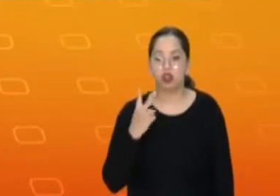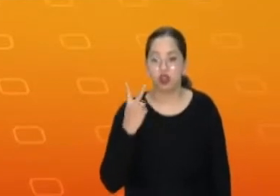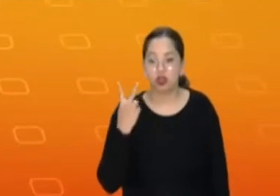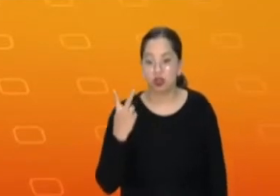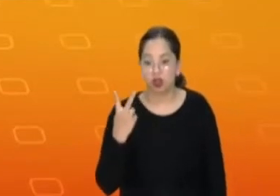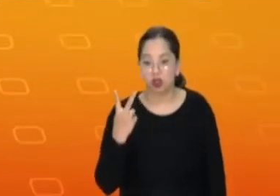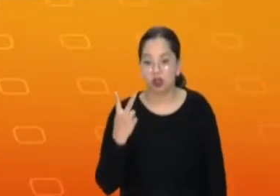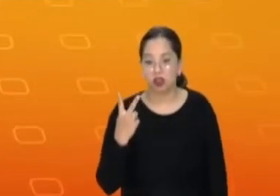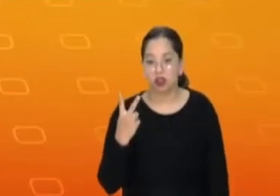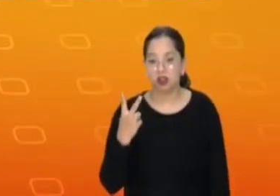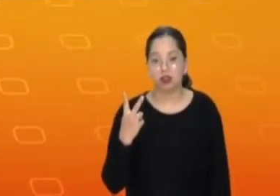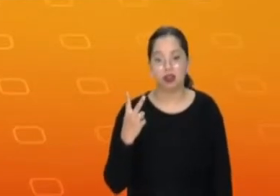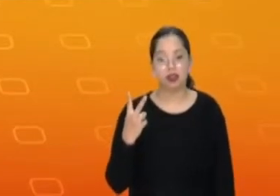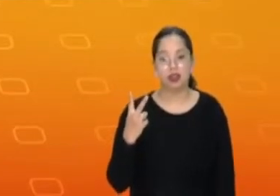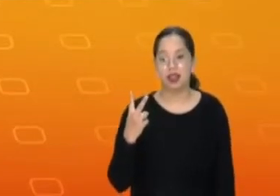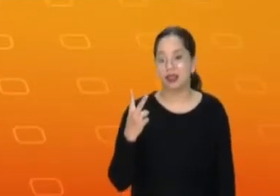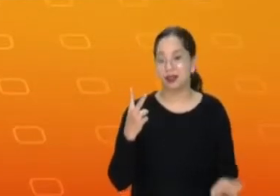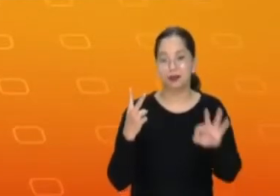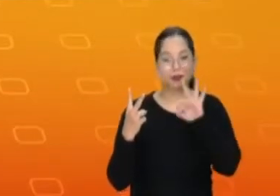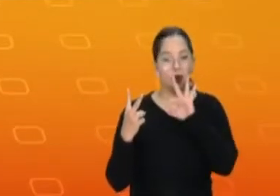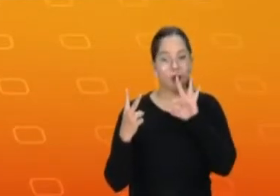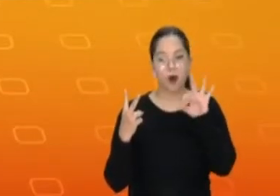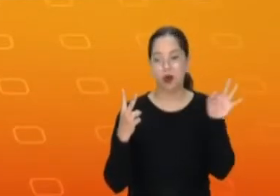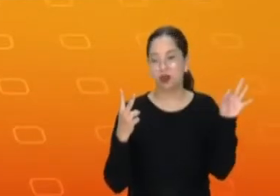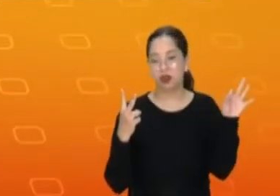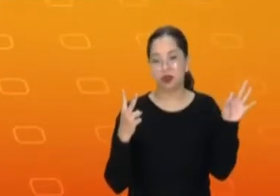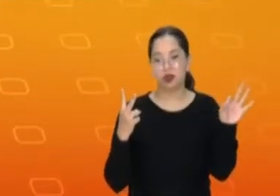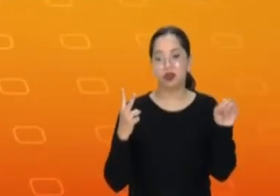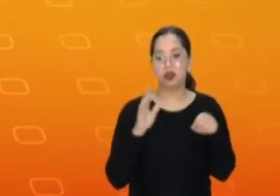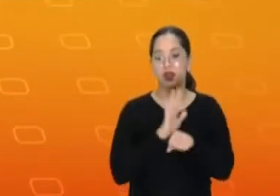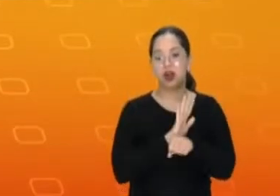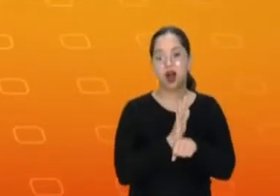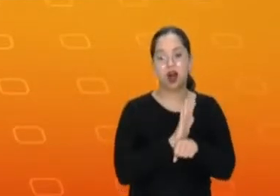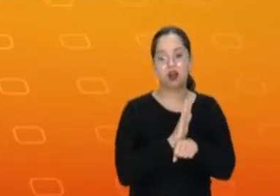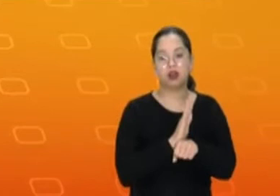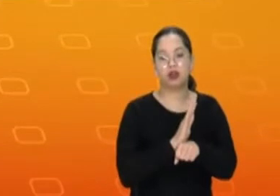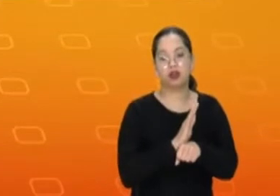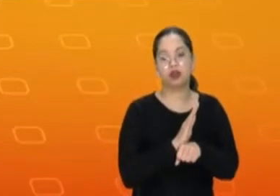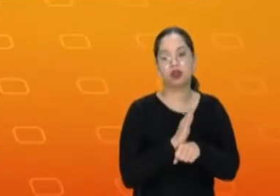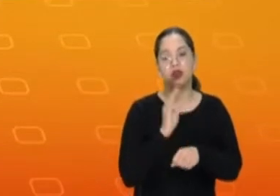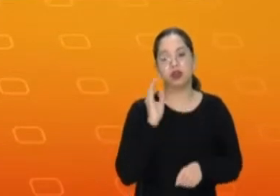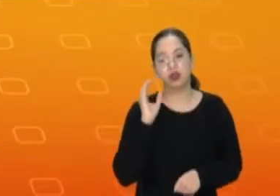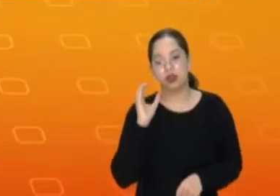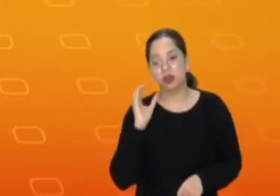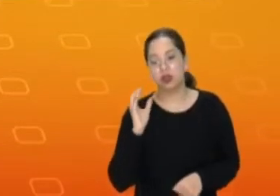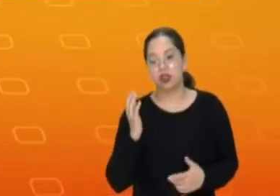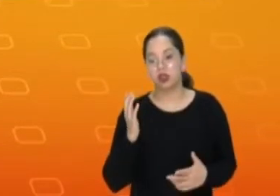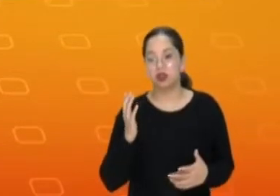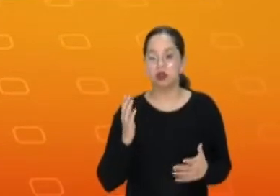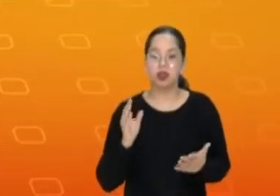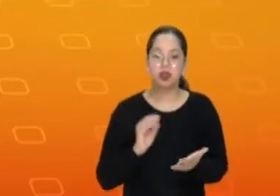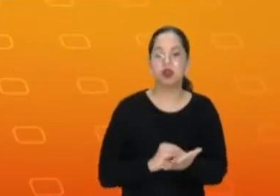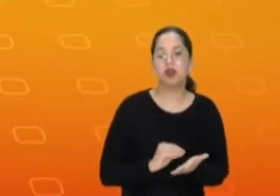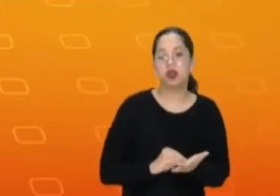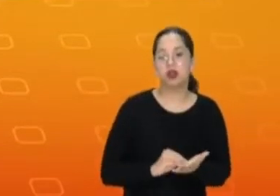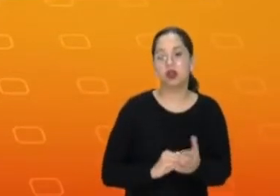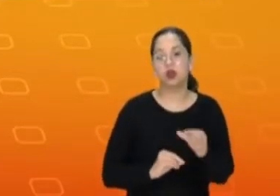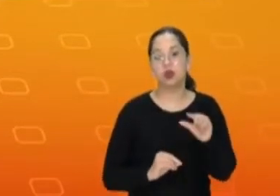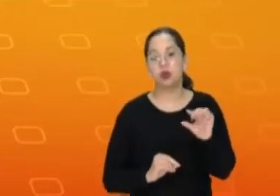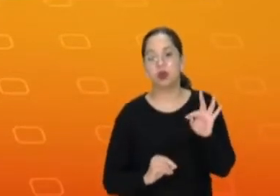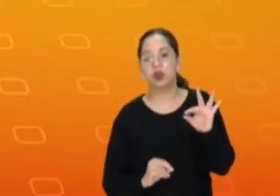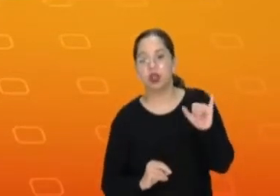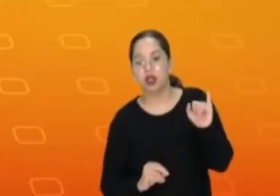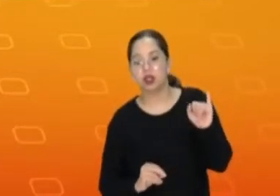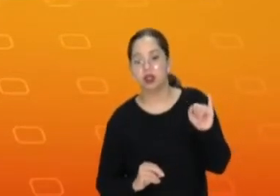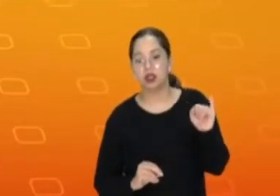são excelentes na área de audiovisual, mas são originários de TI. Então, o que você falou, eu